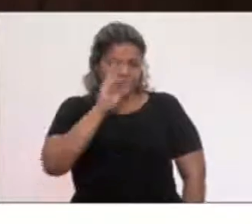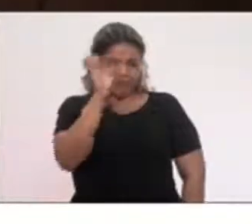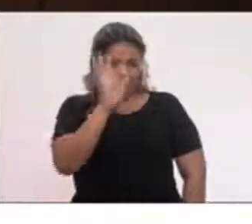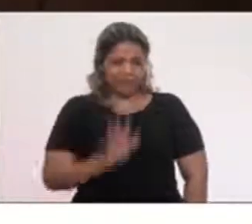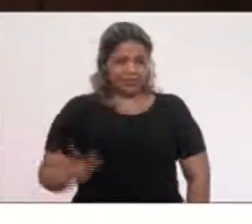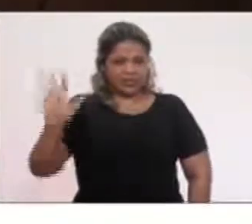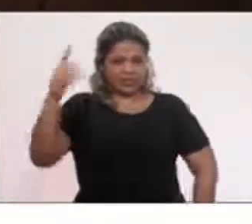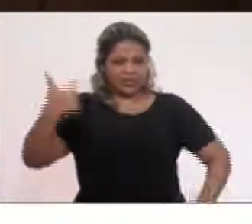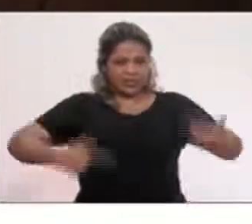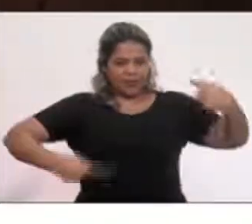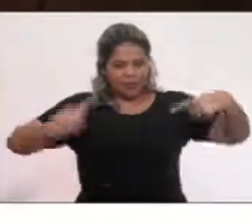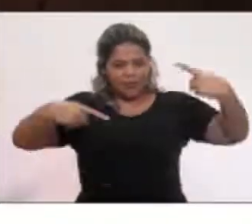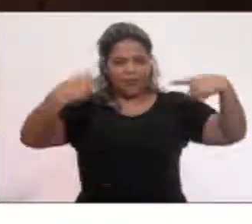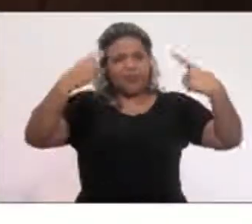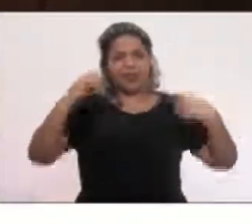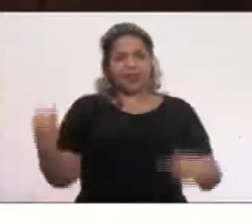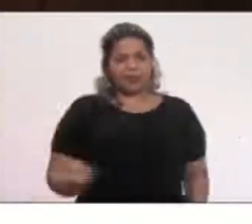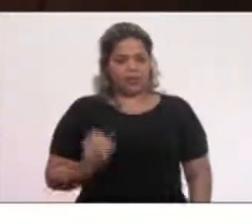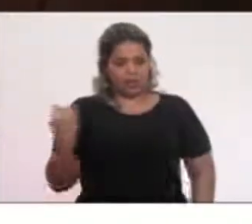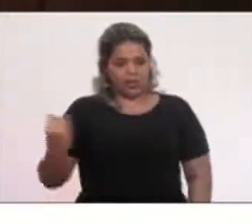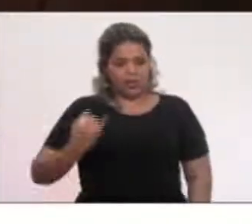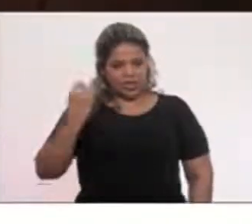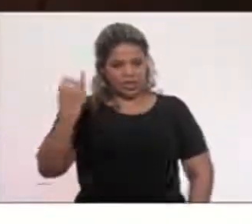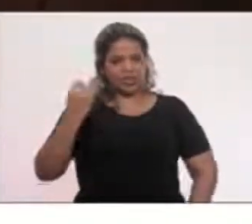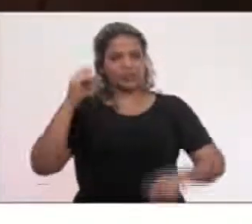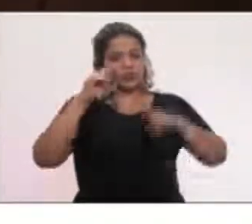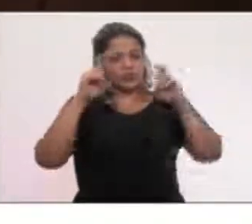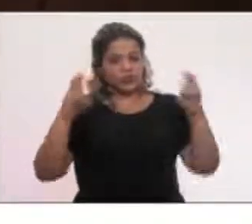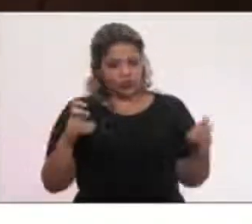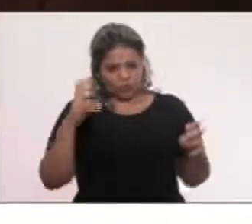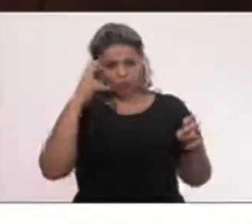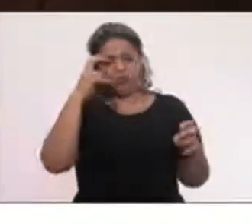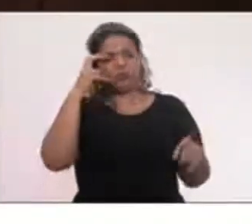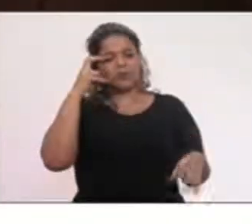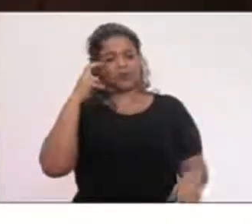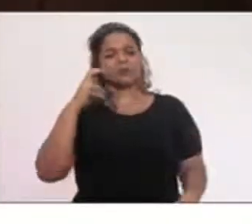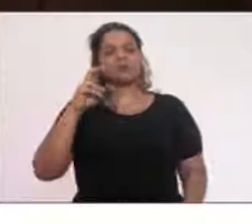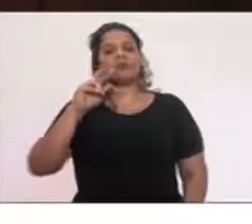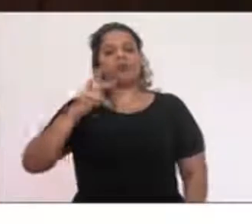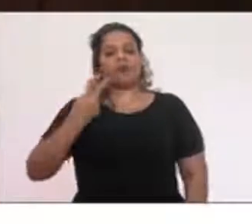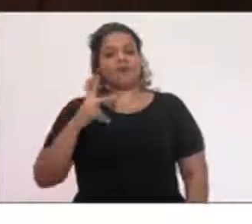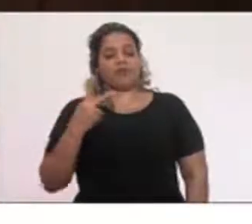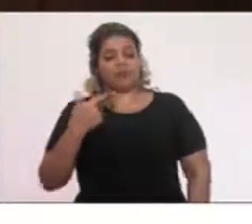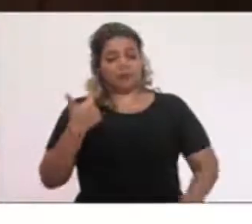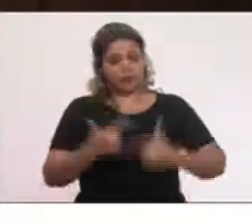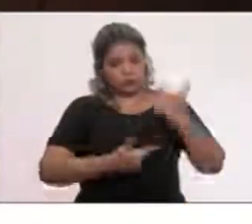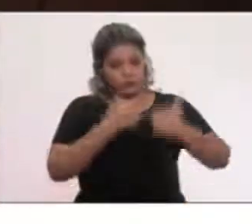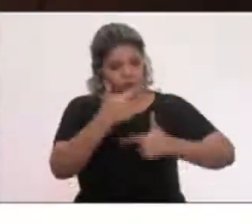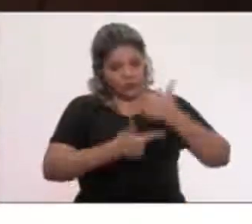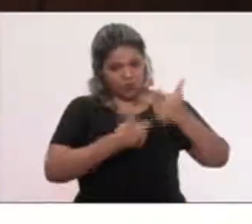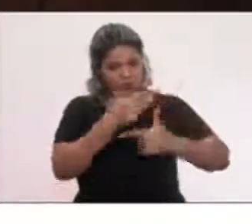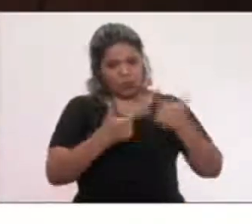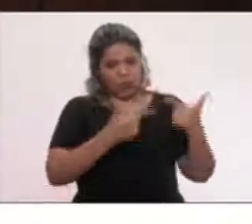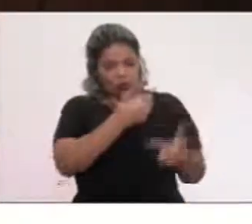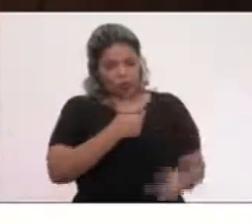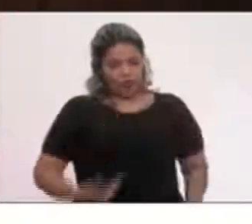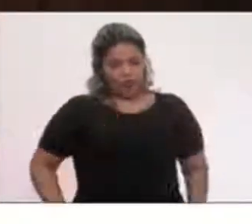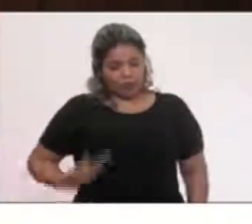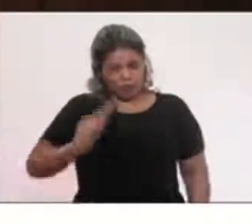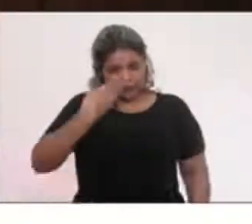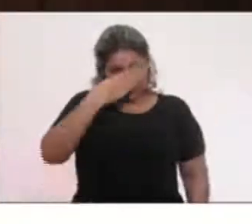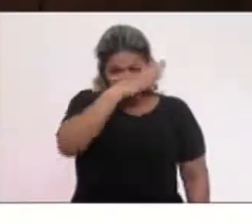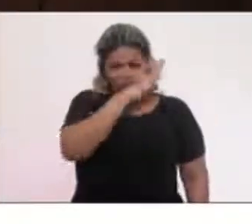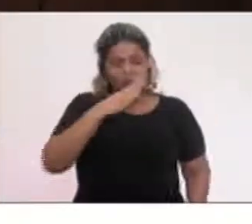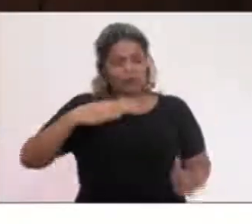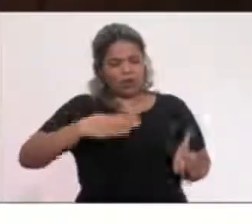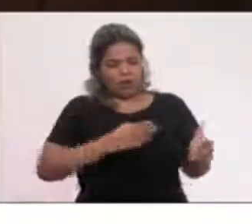um debate importante sobre a previdência dos trabalhadores. O governo Bolsonaro